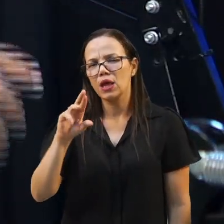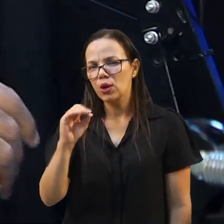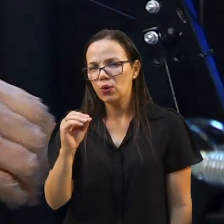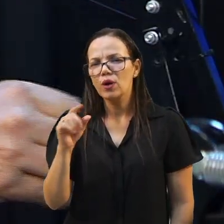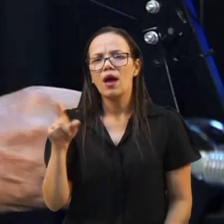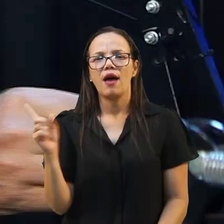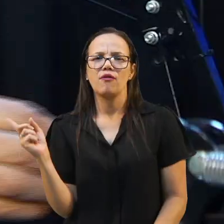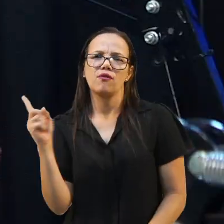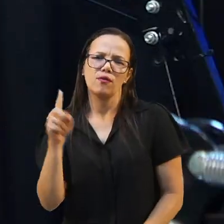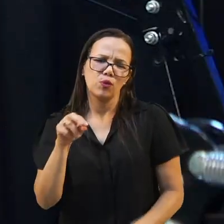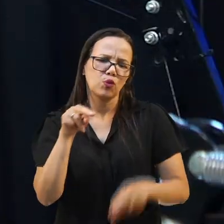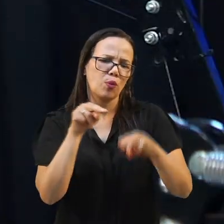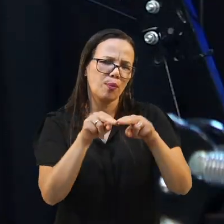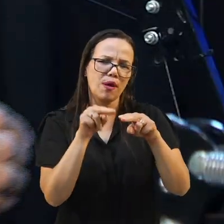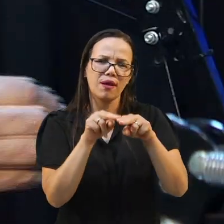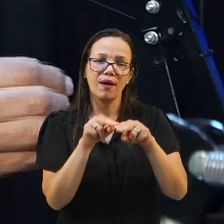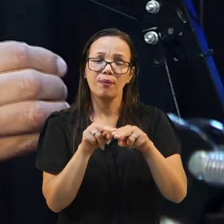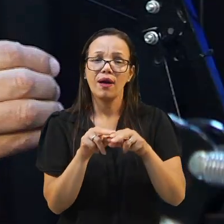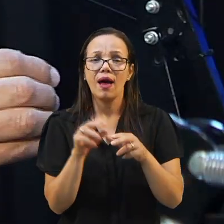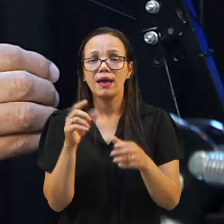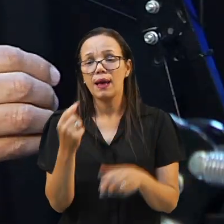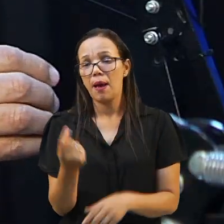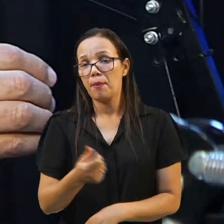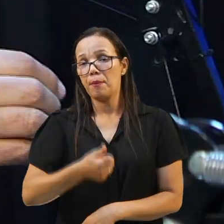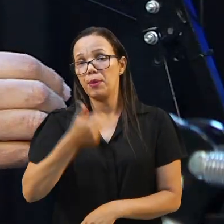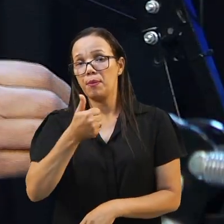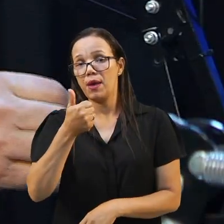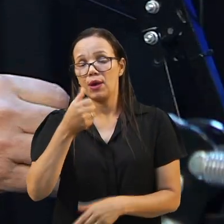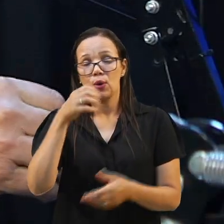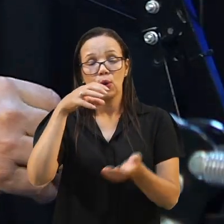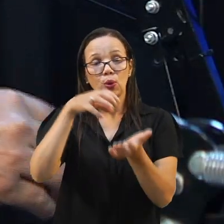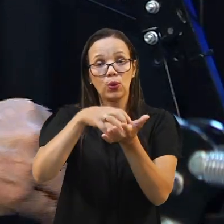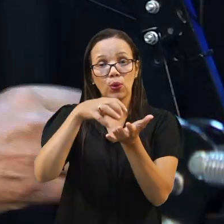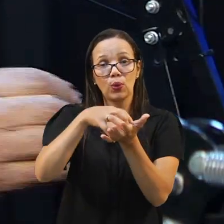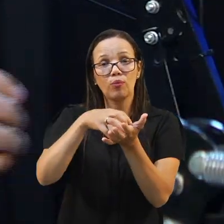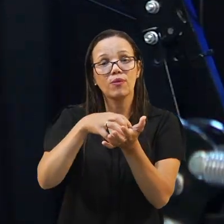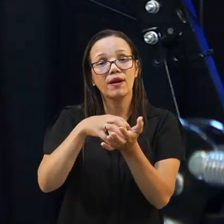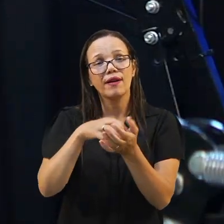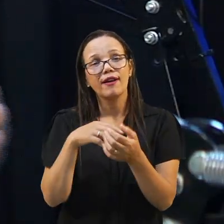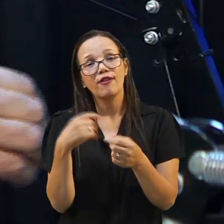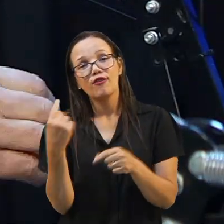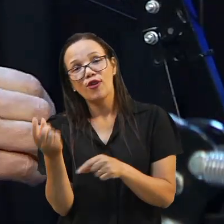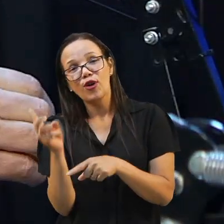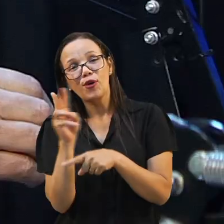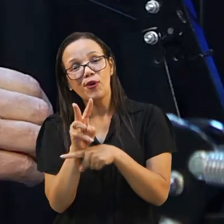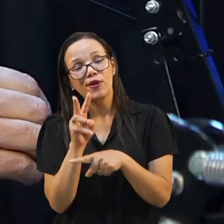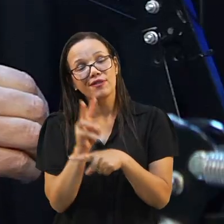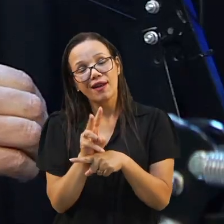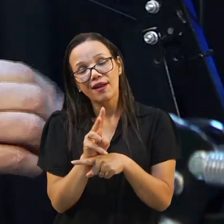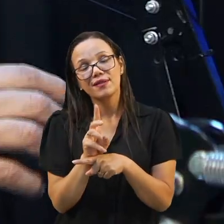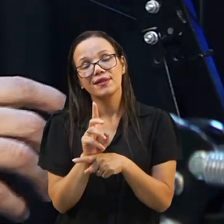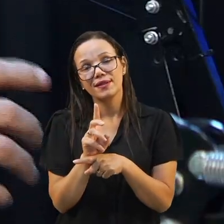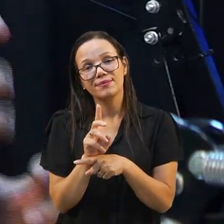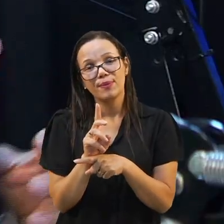e acabou que a primeira turma foi conduzida dessa